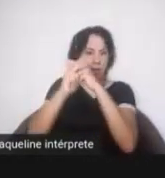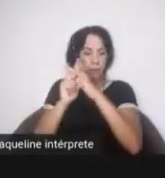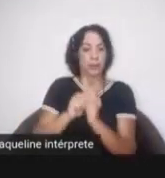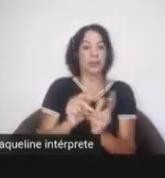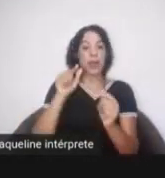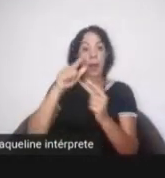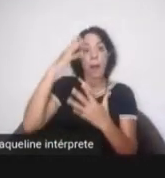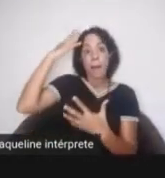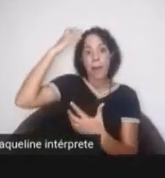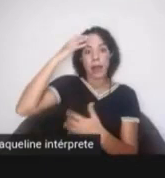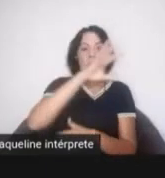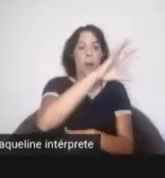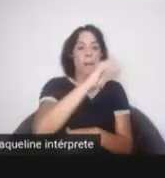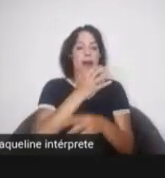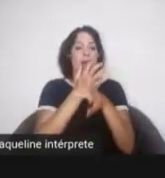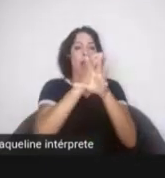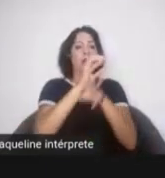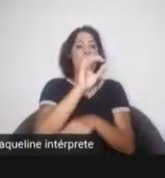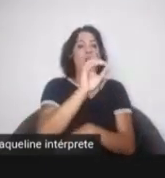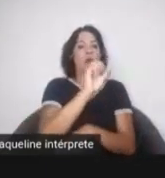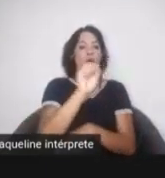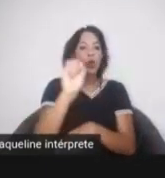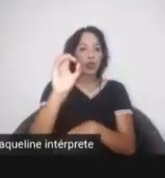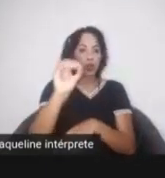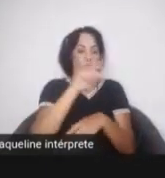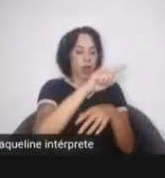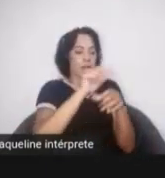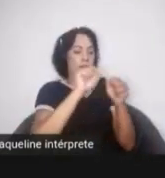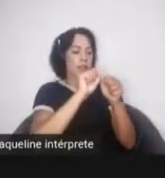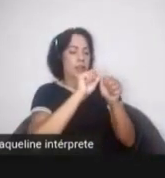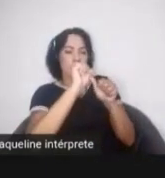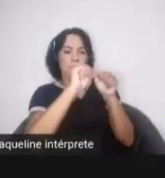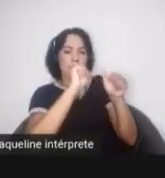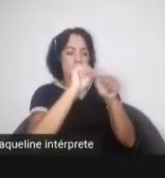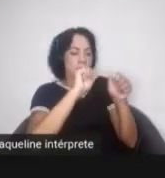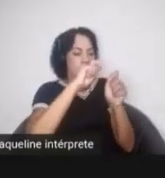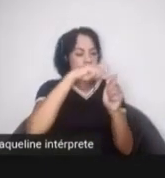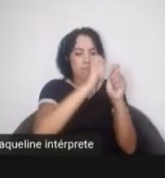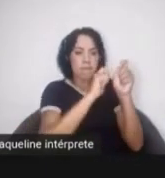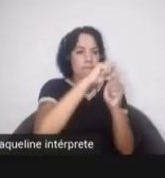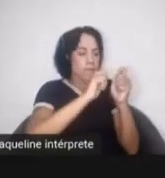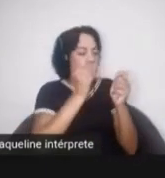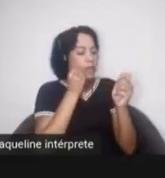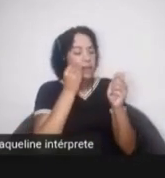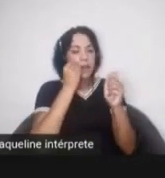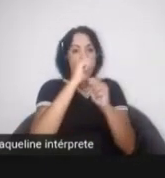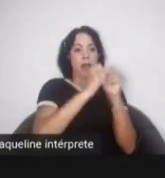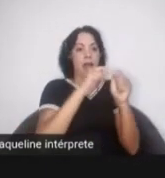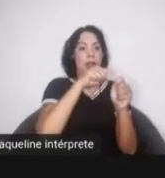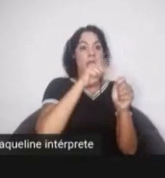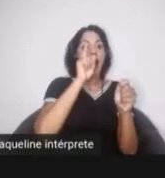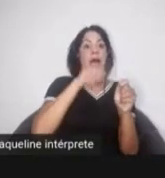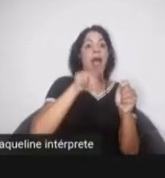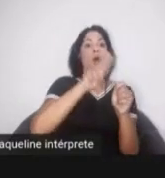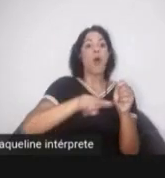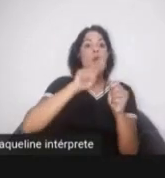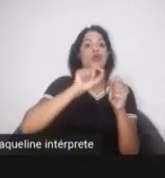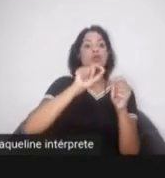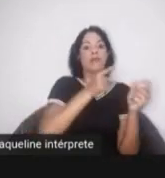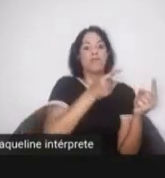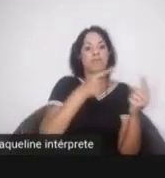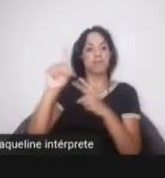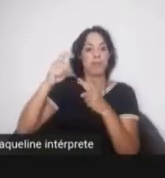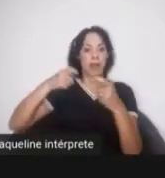aquele osso num instrumento de guerra. Ele tenta, com aquele osso, faz um ato de